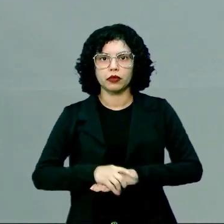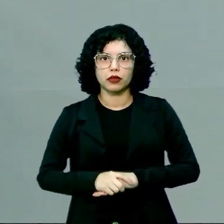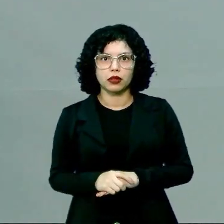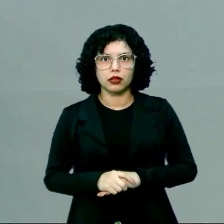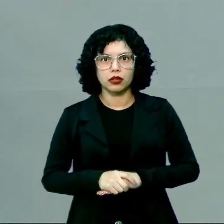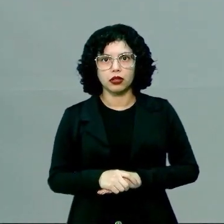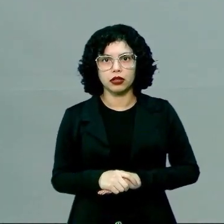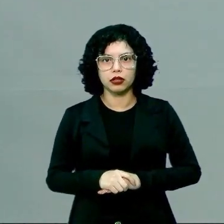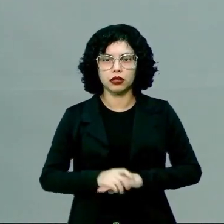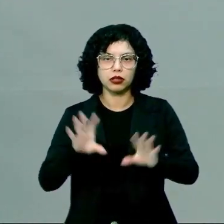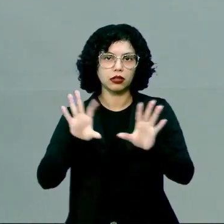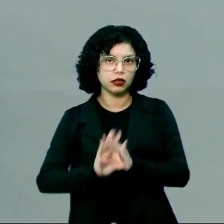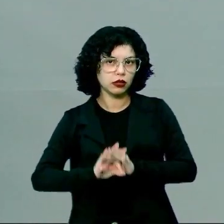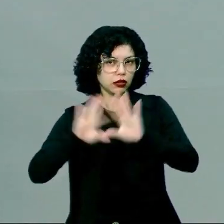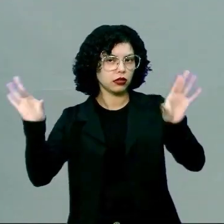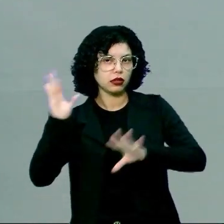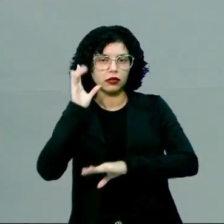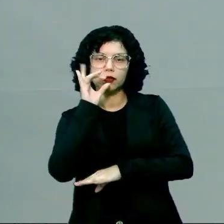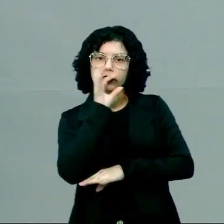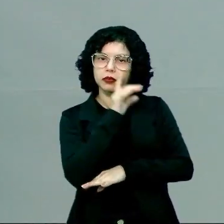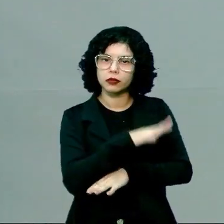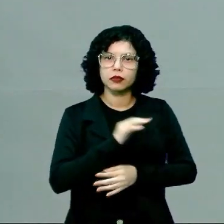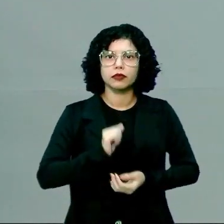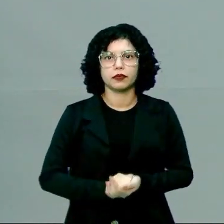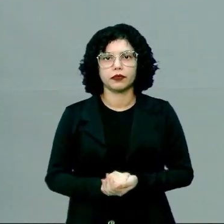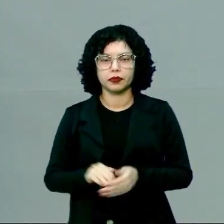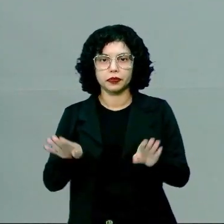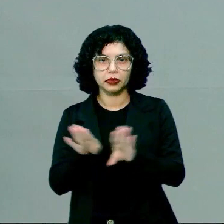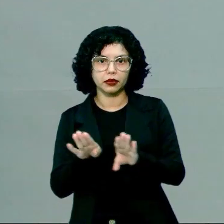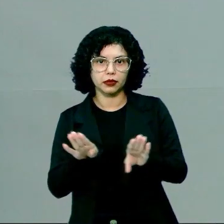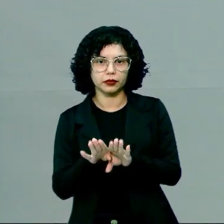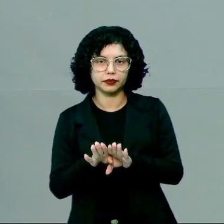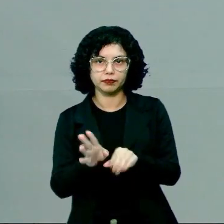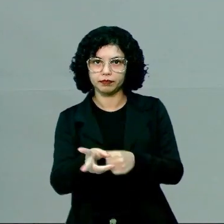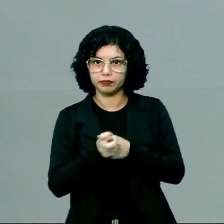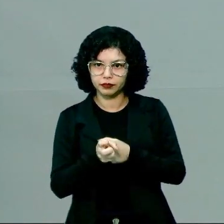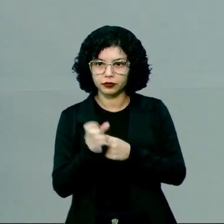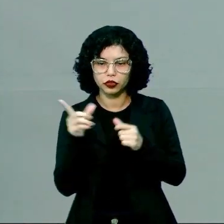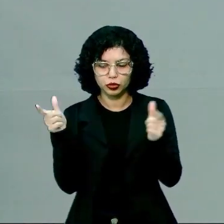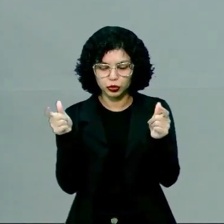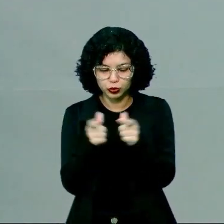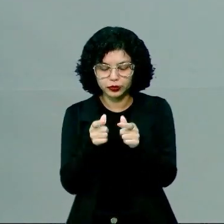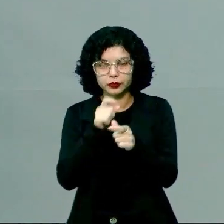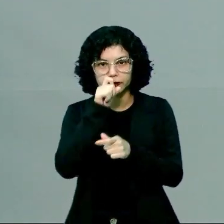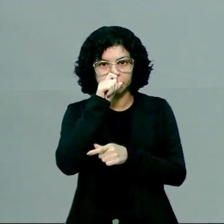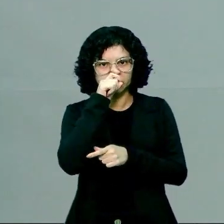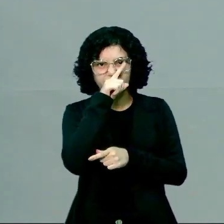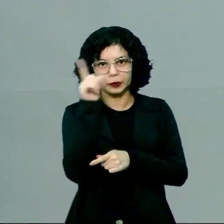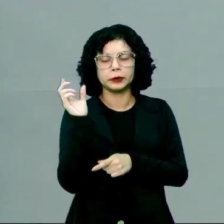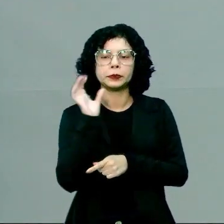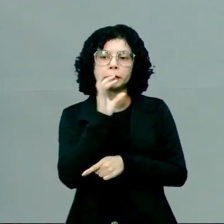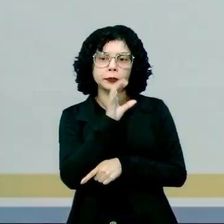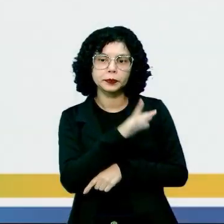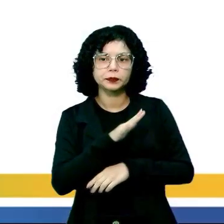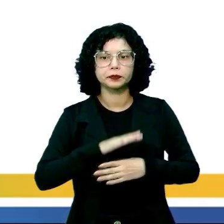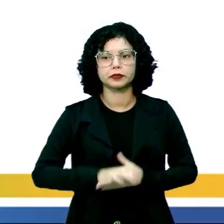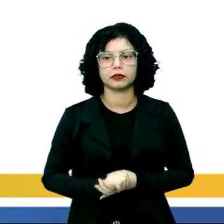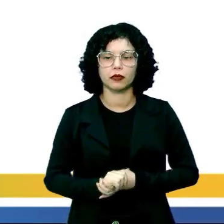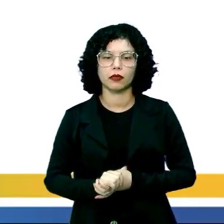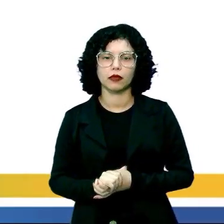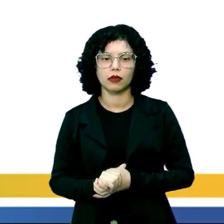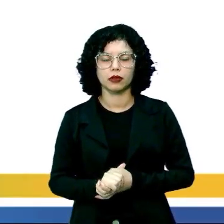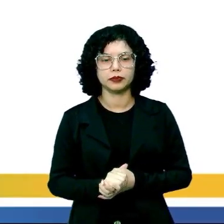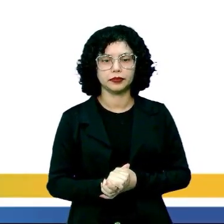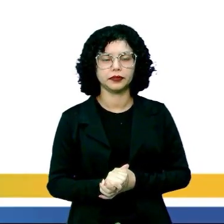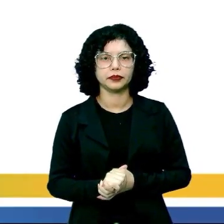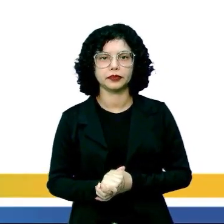tanto pode liberar calor, como reter o calor. E o sistema circulatório, ele participa desse